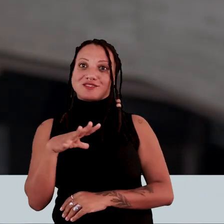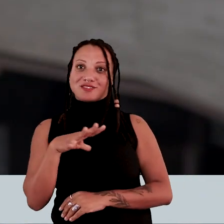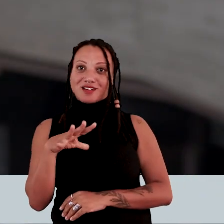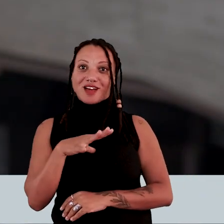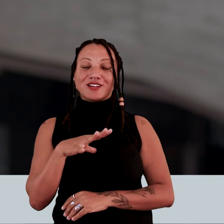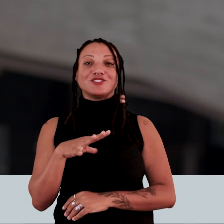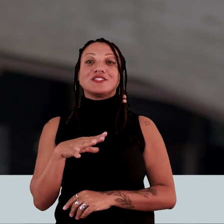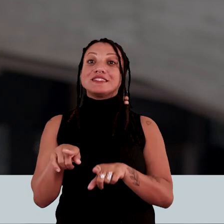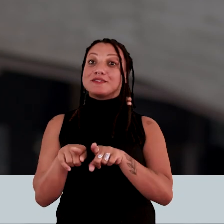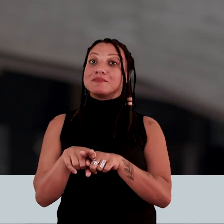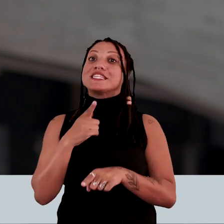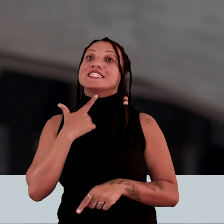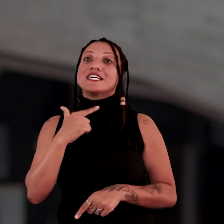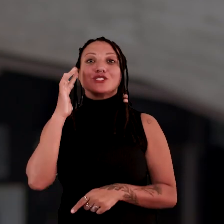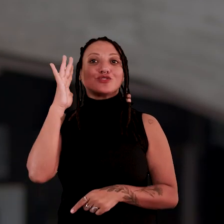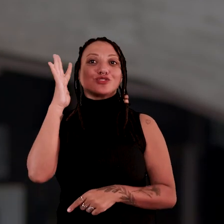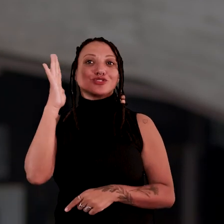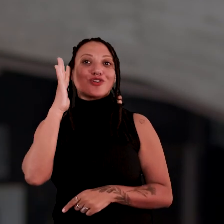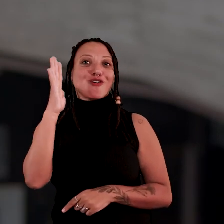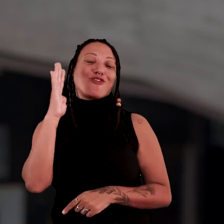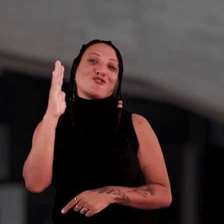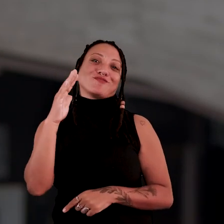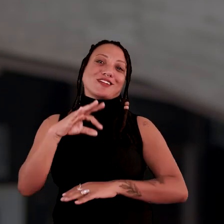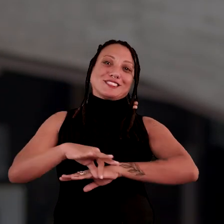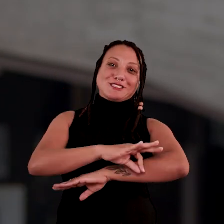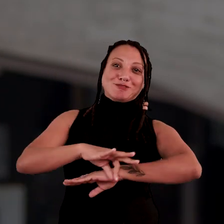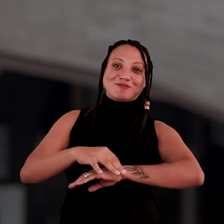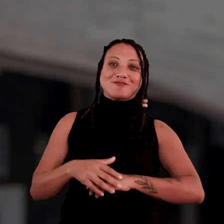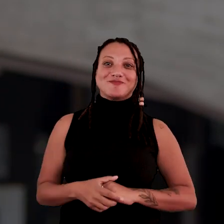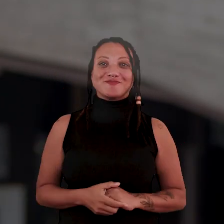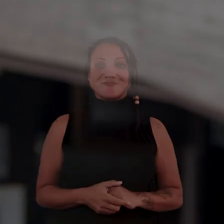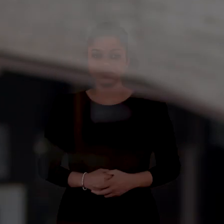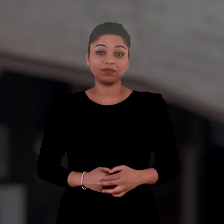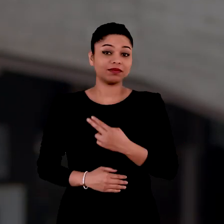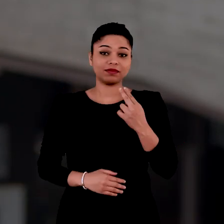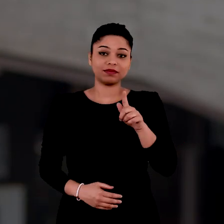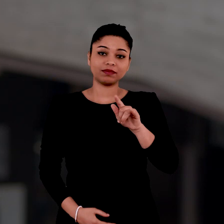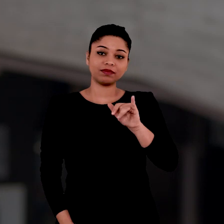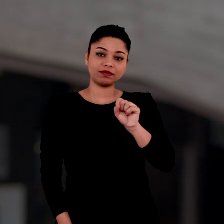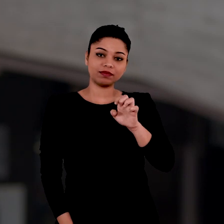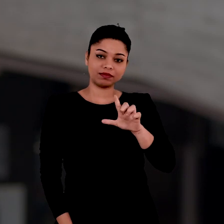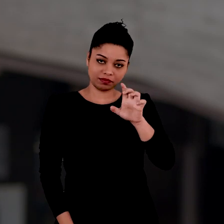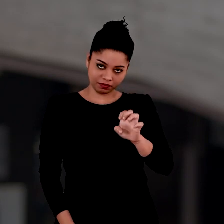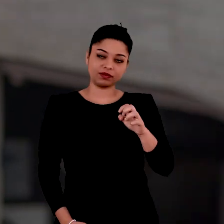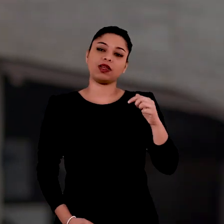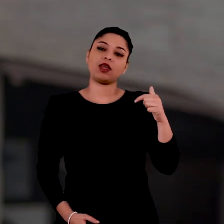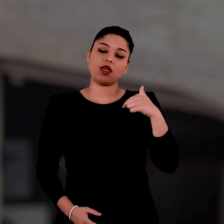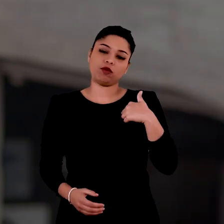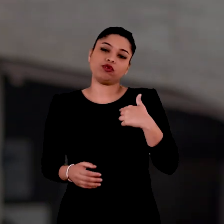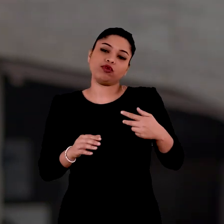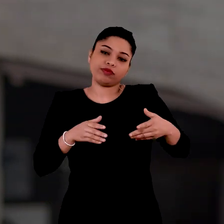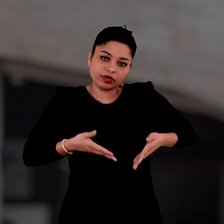venho de Minas Gerais, Belo Horizonte, formei em 96 e desde lá tenho meu escritório de arquitetura.